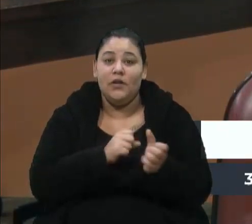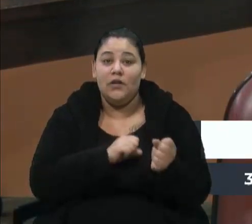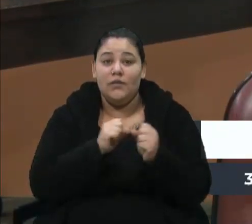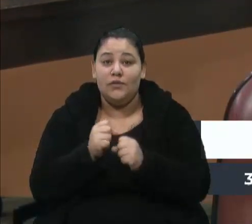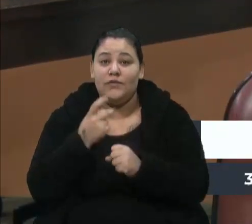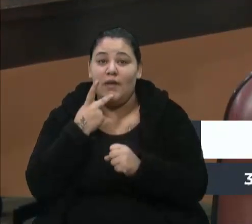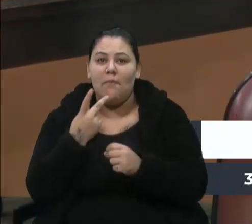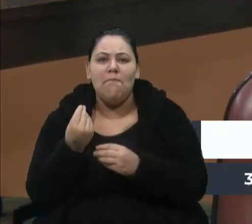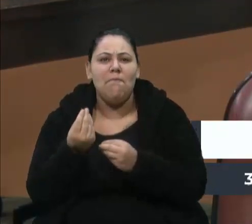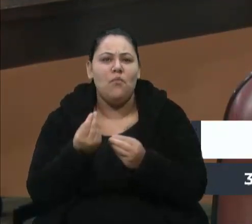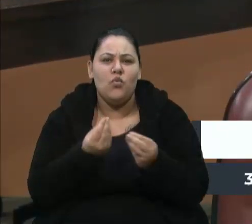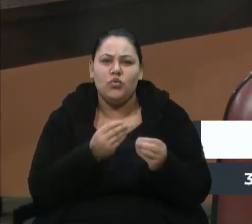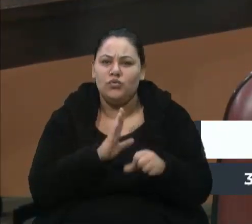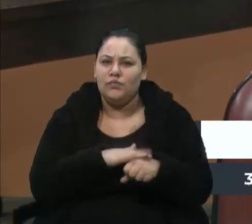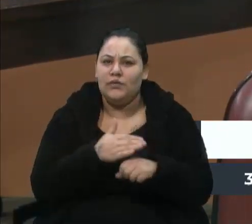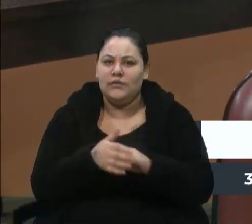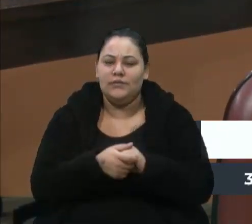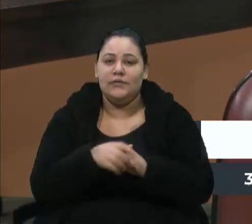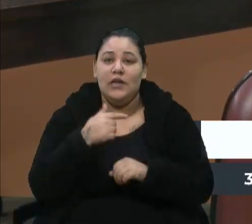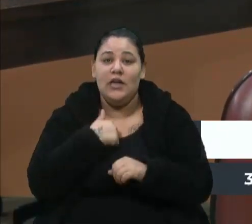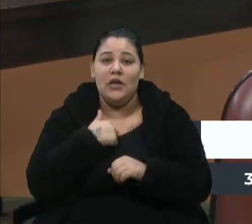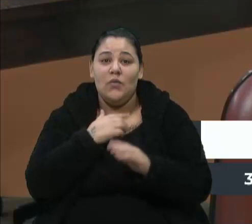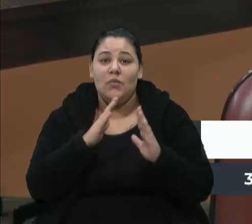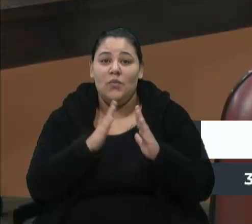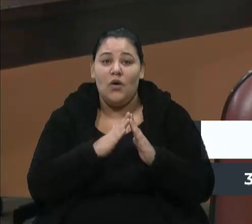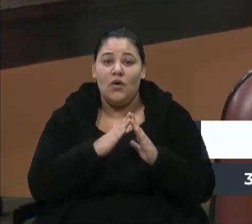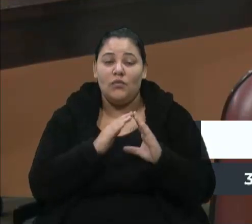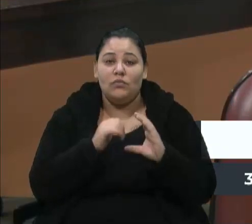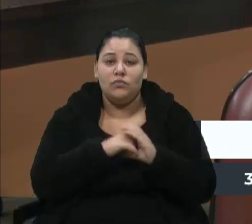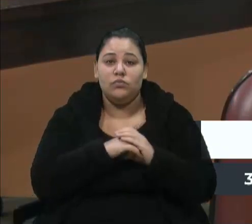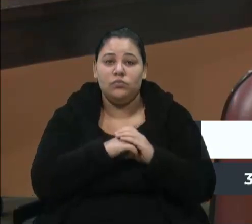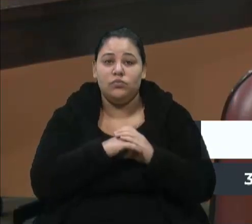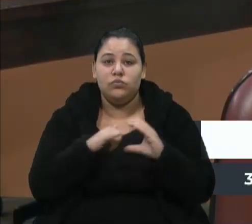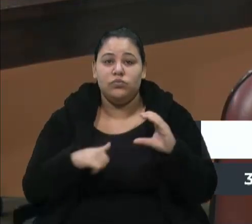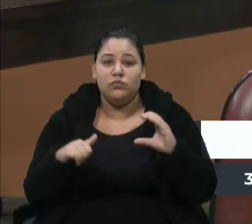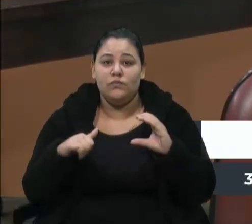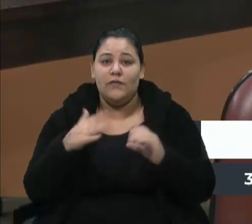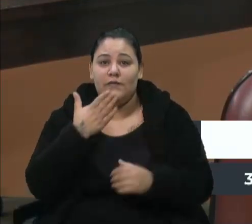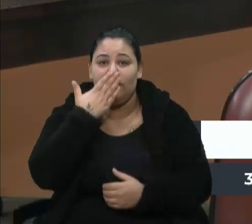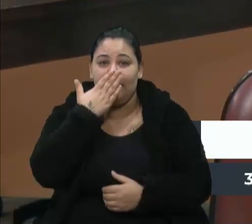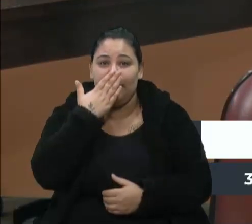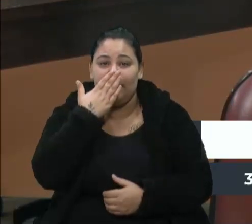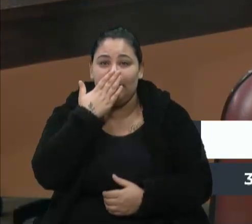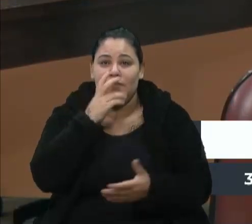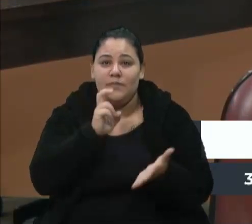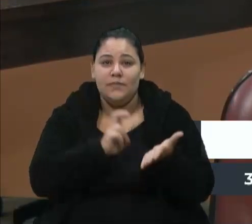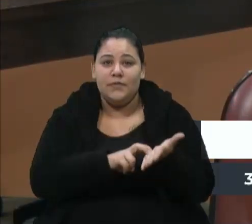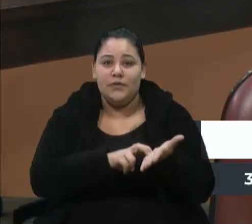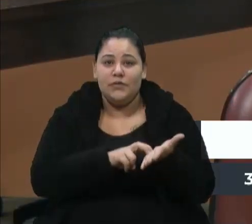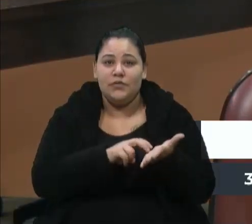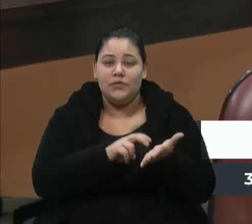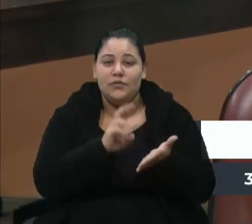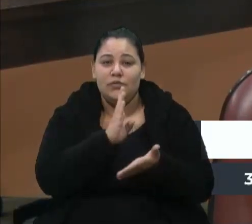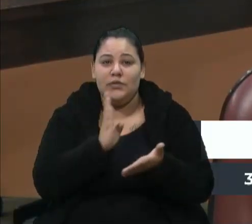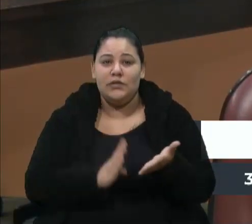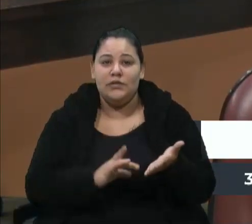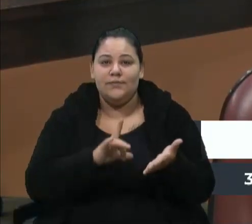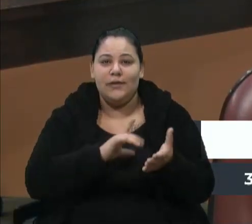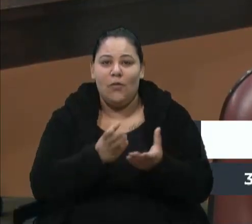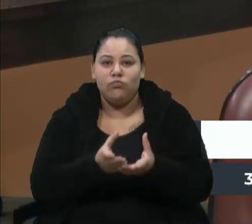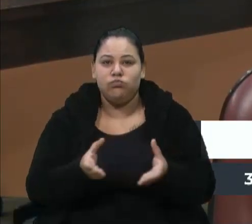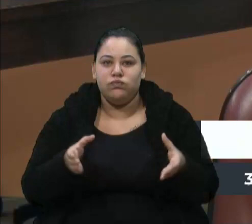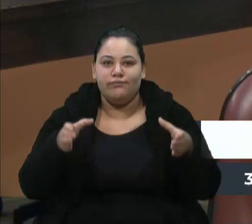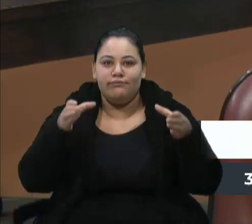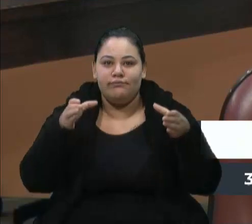muito mais. Eu moro em São Pellegrino, na frente do Banco Brasil tem um container. Todos os dias